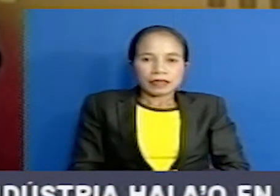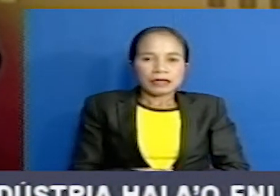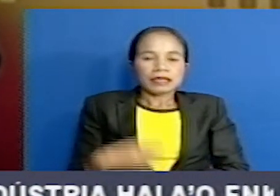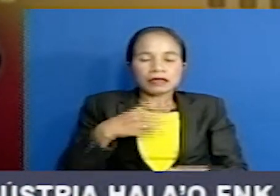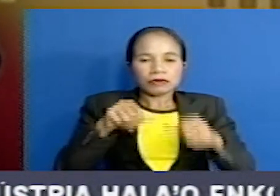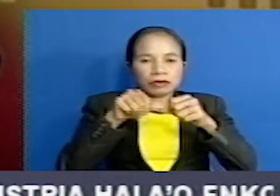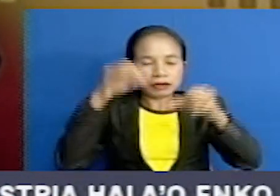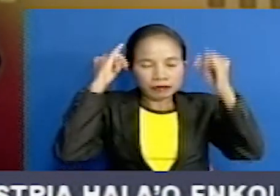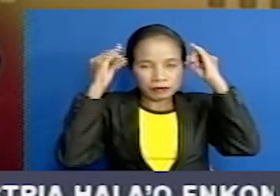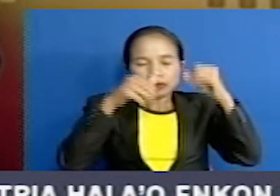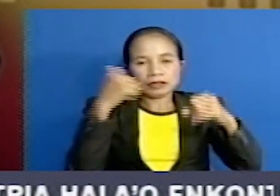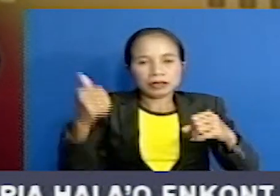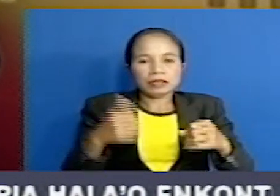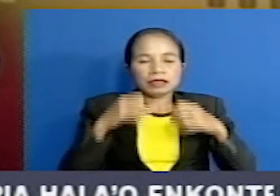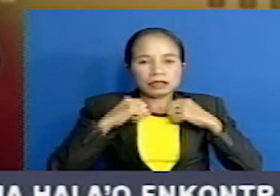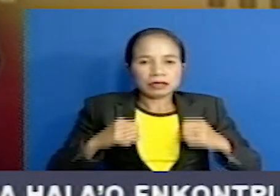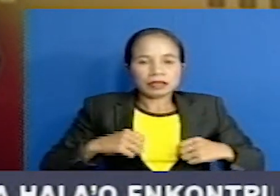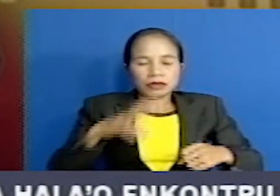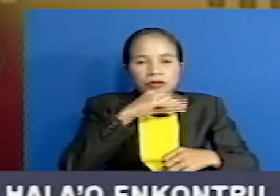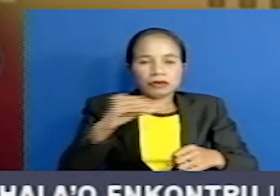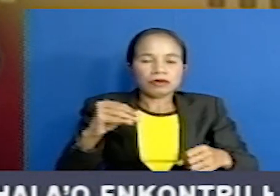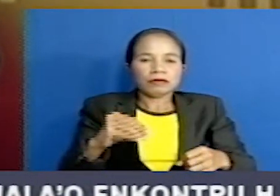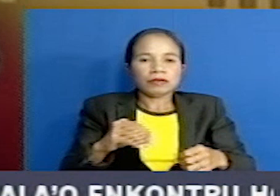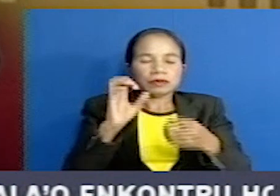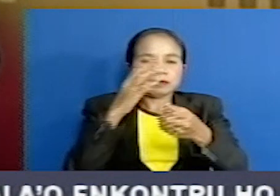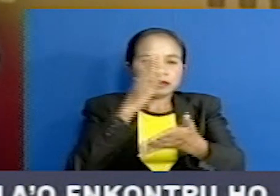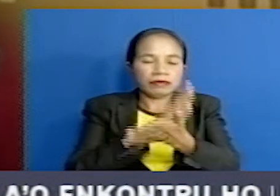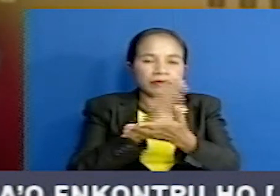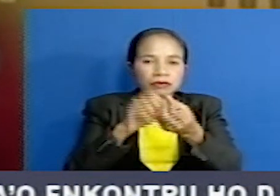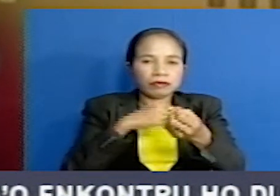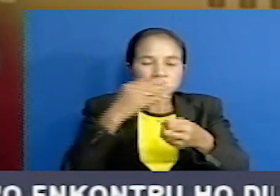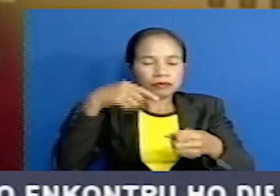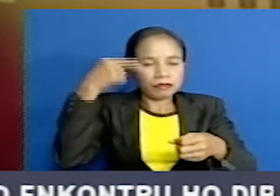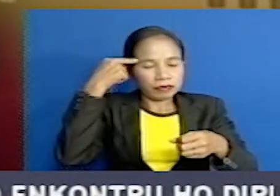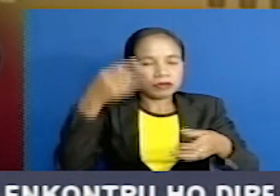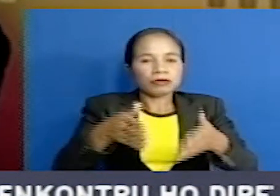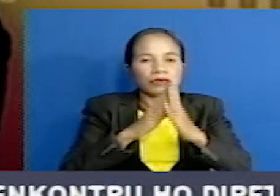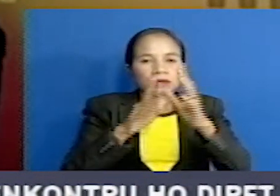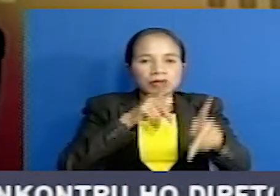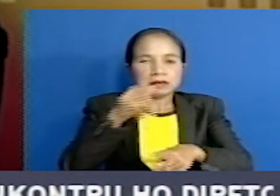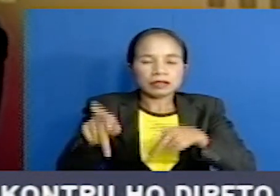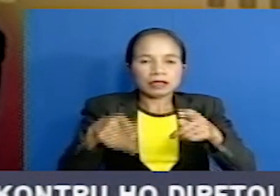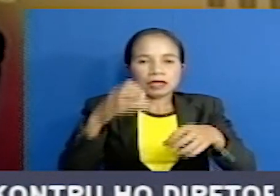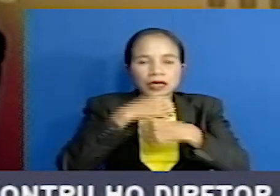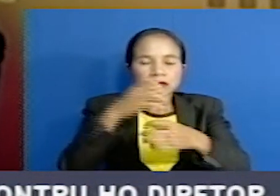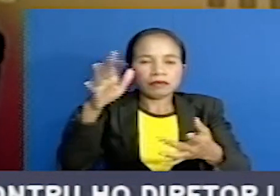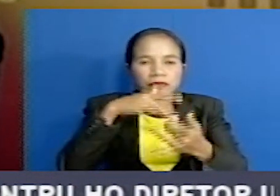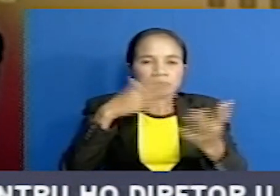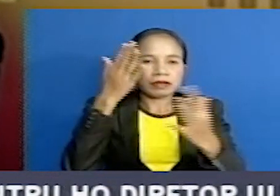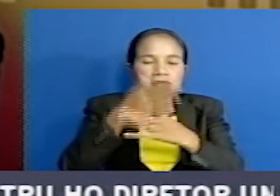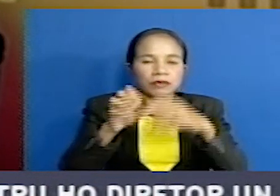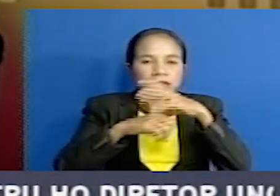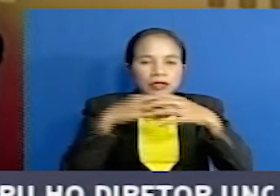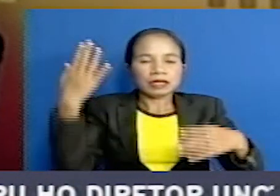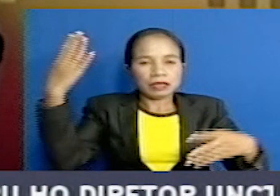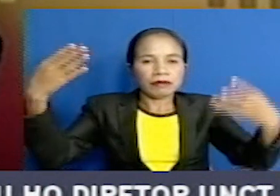Então, a informação ser selo que a área de saúde não mostra prevenção COVID-19. O governo russo não vai se dar um ser na Behala, o movimento Tama no Sai e a